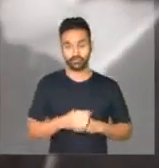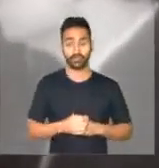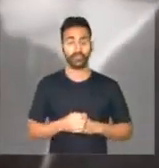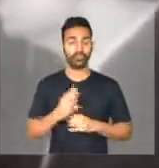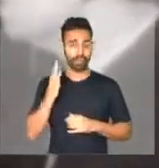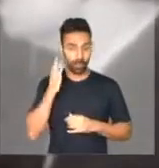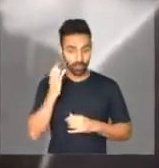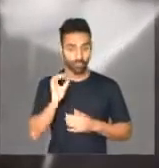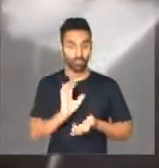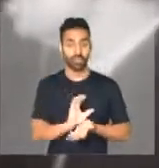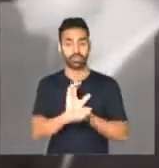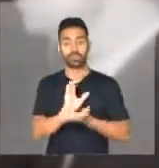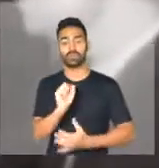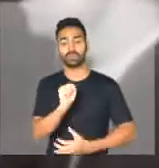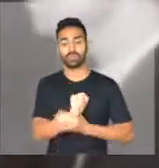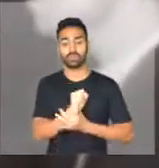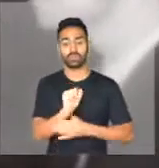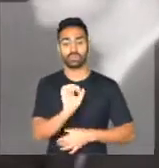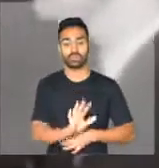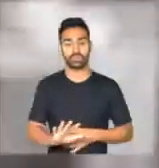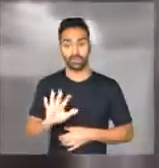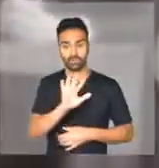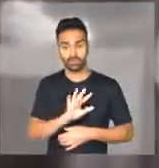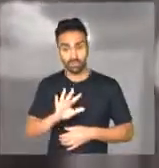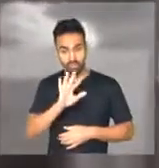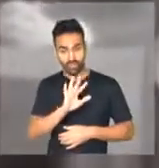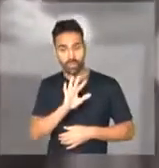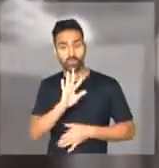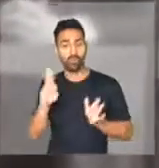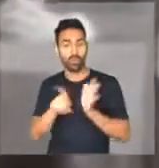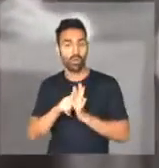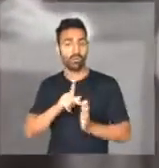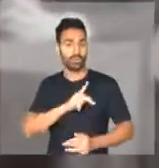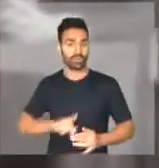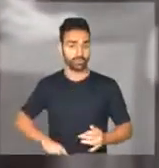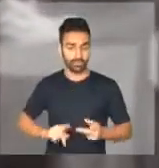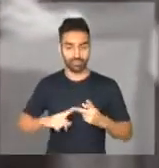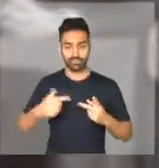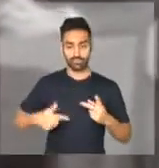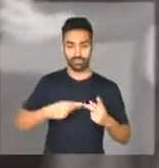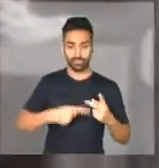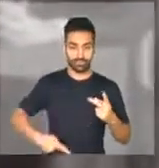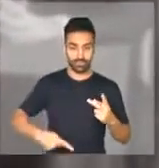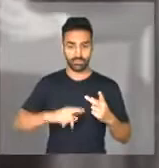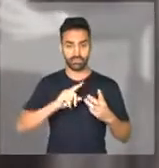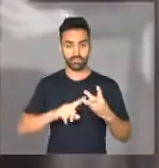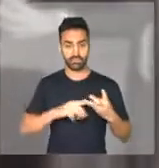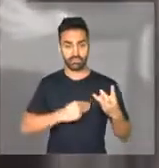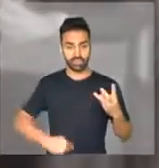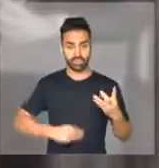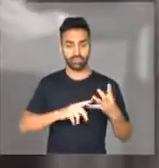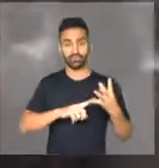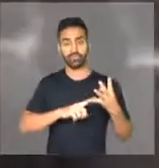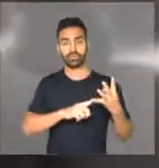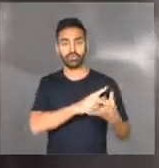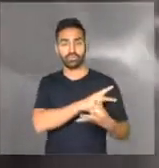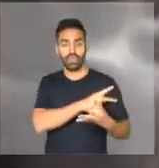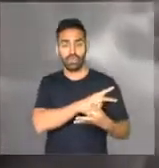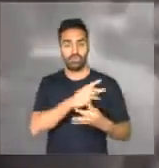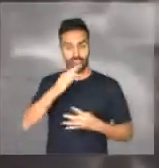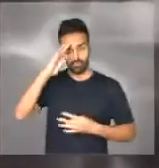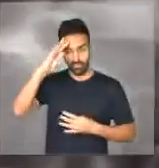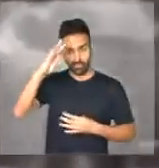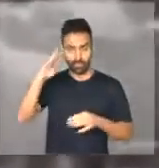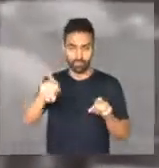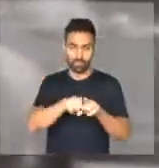seguinte, o Conselho de Segurança Nacional, composto pelo presidente, vice-presidente, ministros, chefes militares